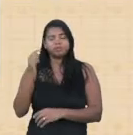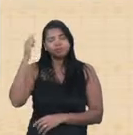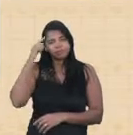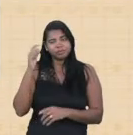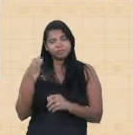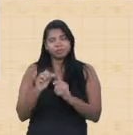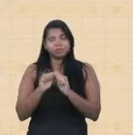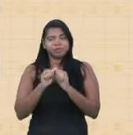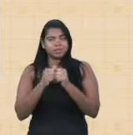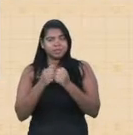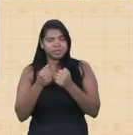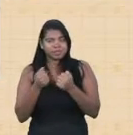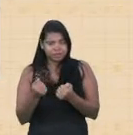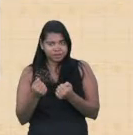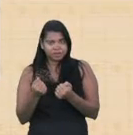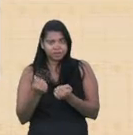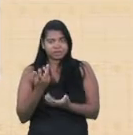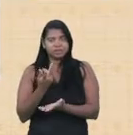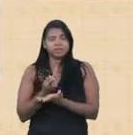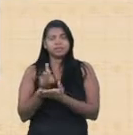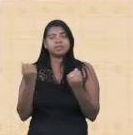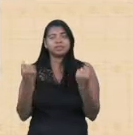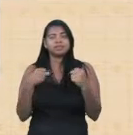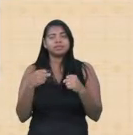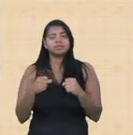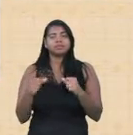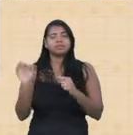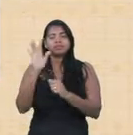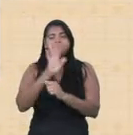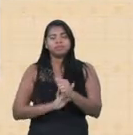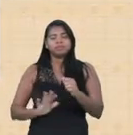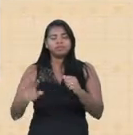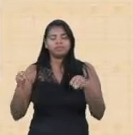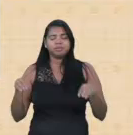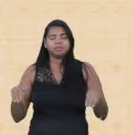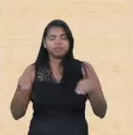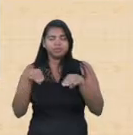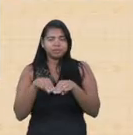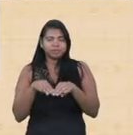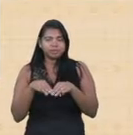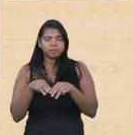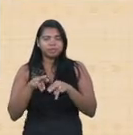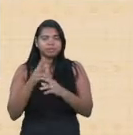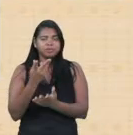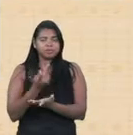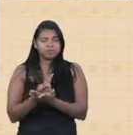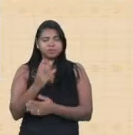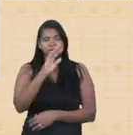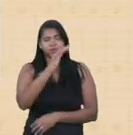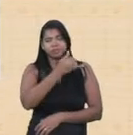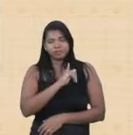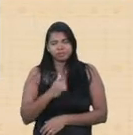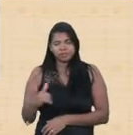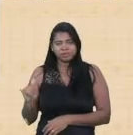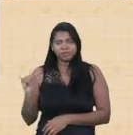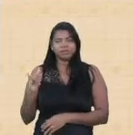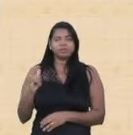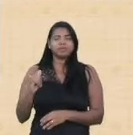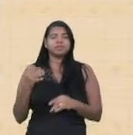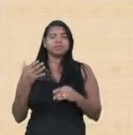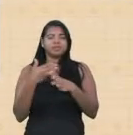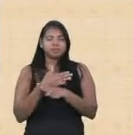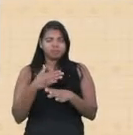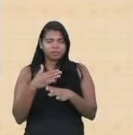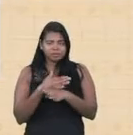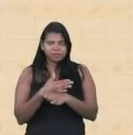o núcleo e, para quebrá-lo, precisamos criar um campo magnético. Foi por isso que os aparelhos elétricos e eletrônicos na cidade de Hiroshima,